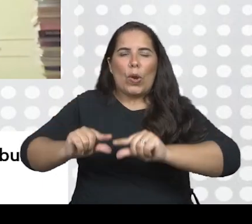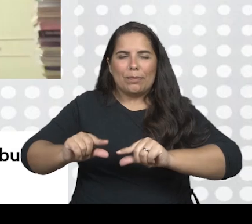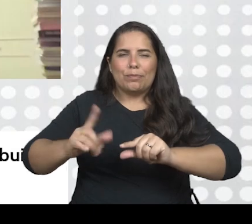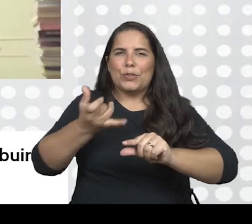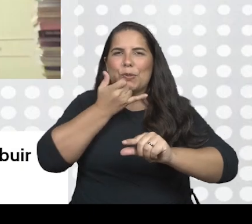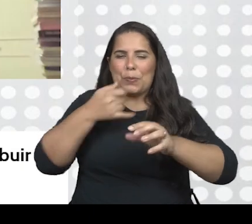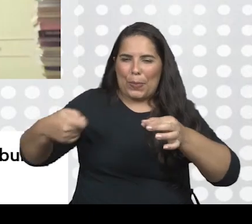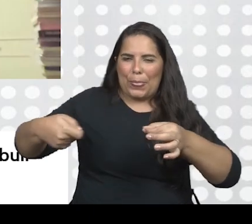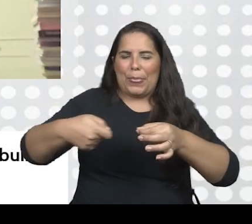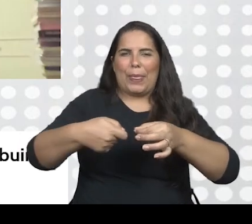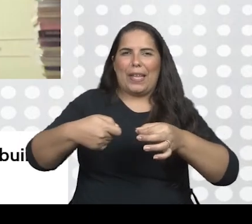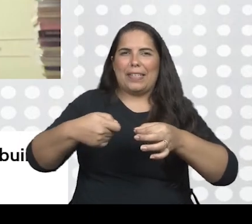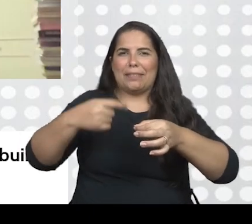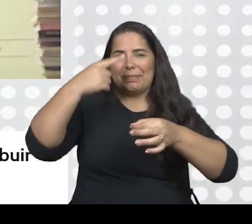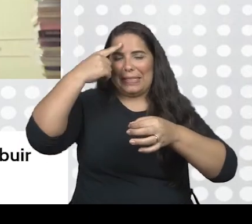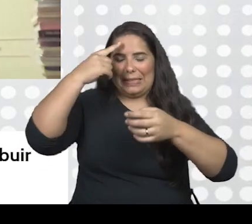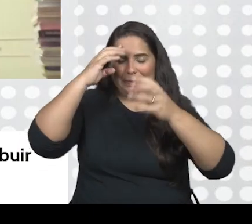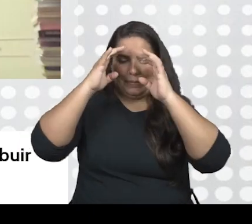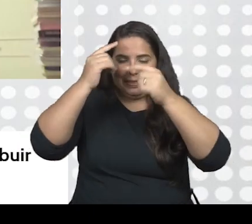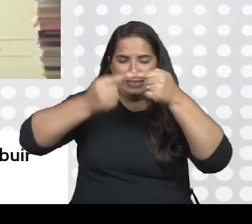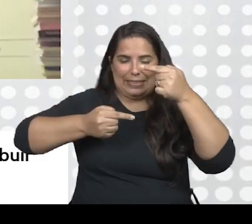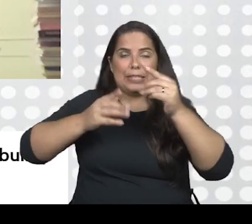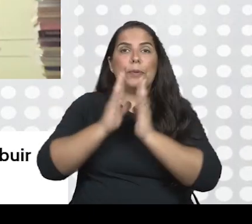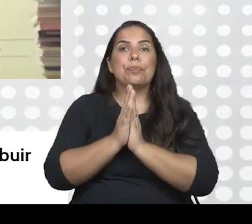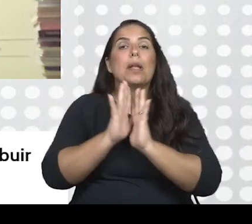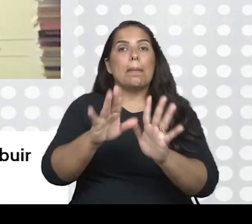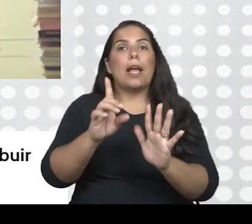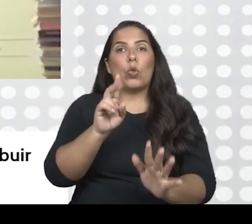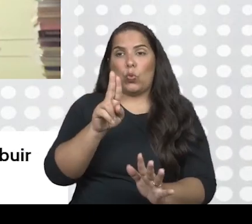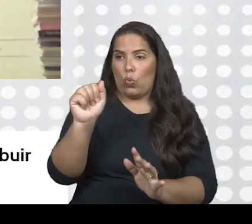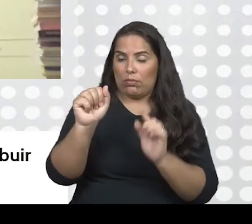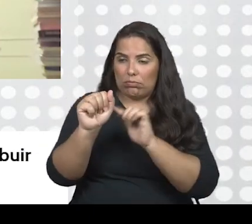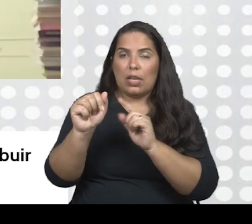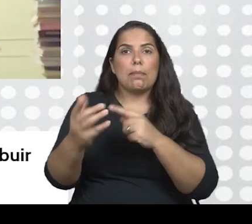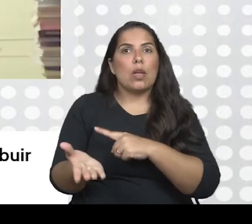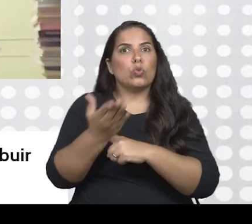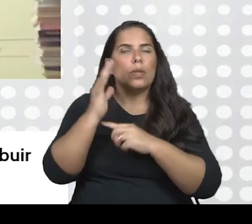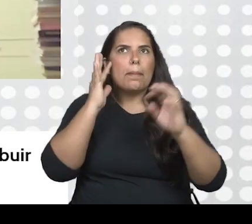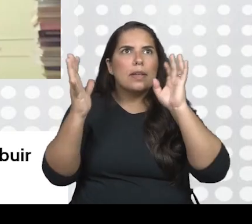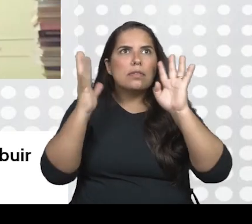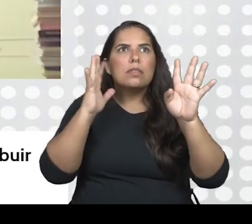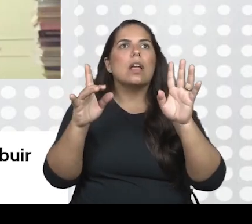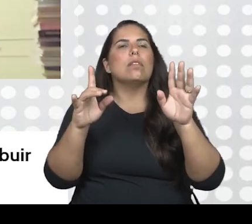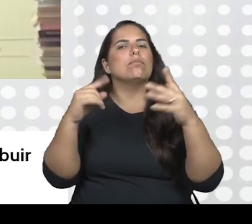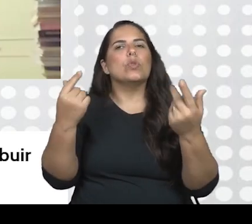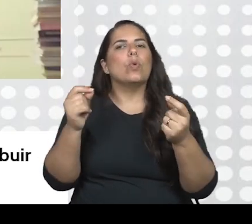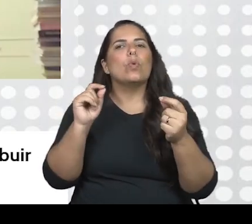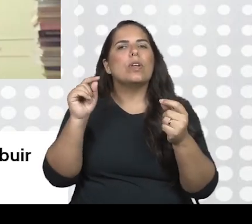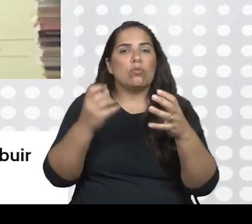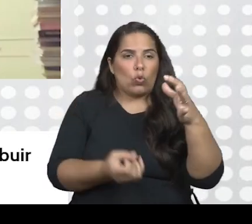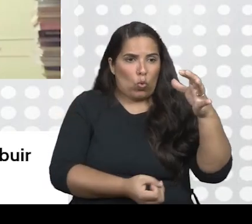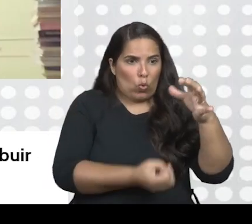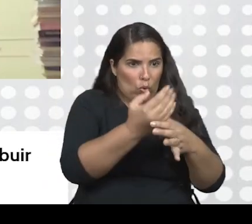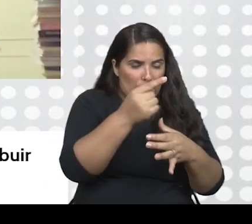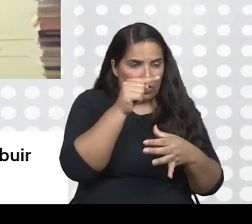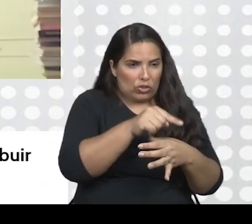eu interrompi o meu raciocínio. Mas o DUA, ele me ajuda a pensar, então, desde a sua